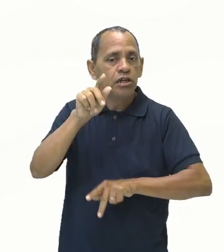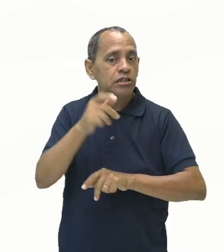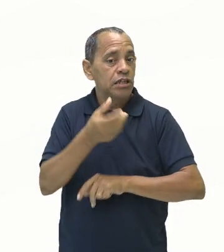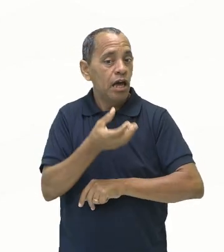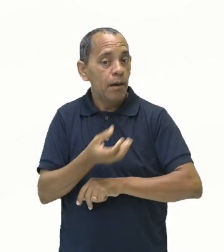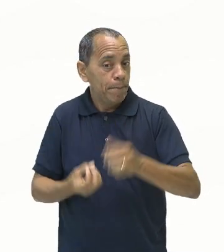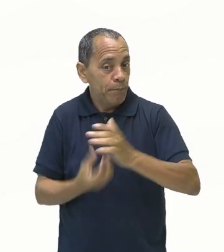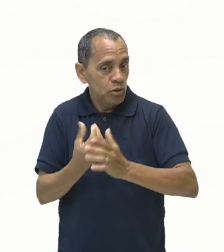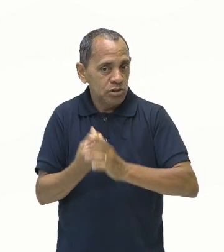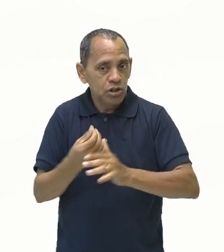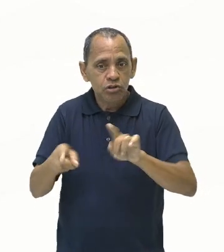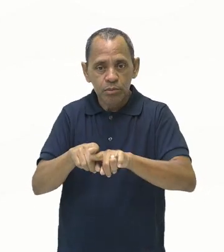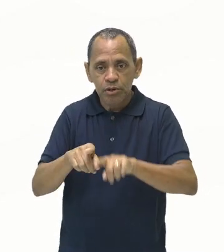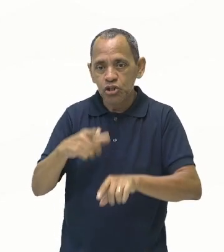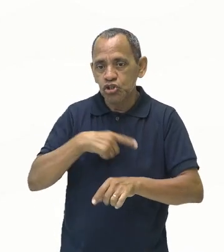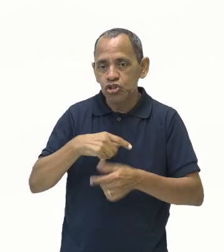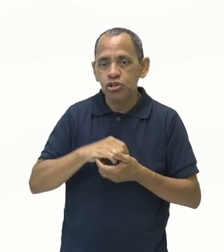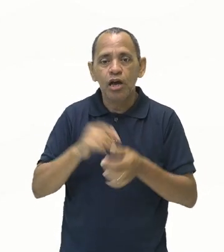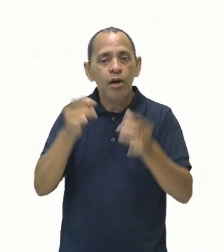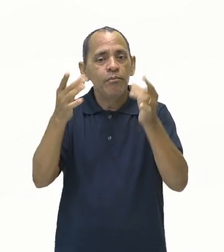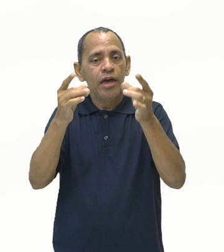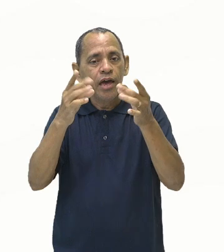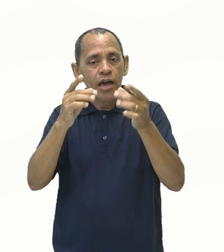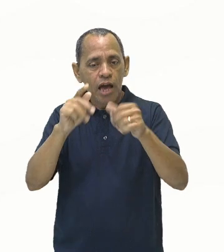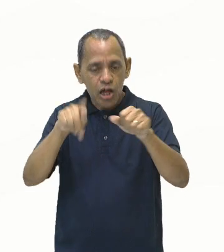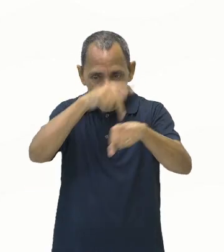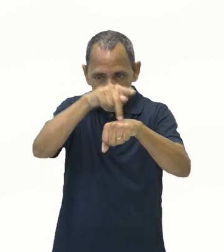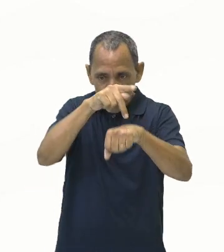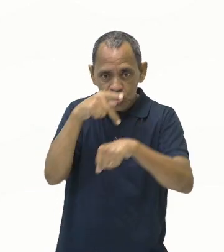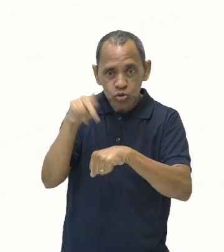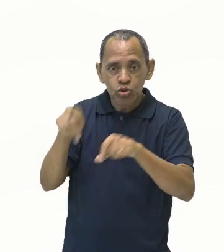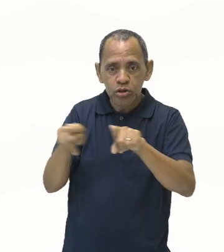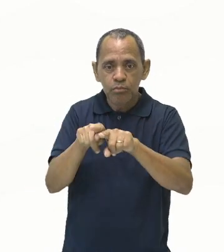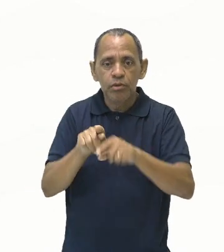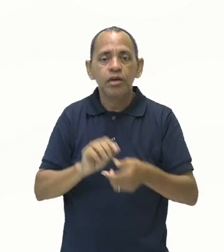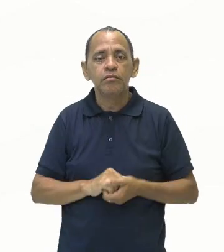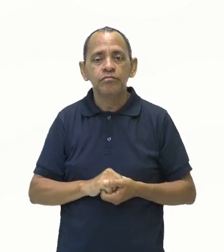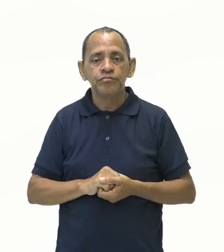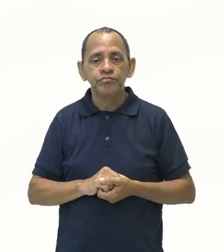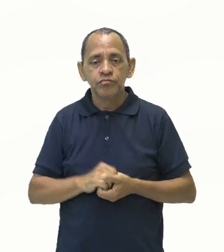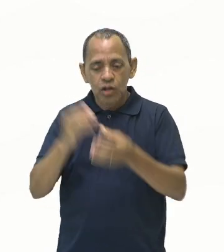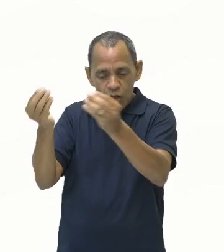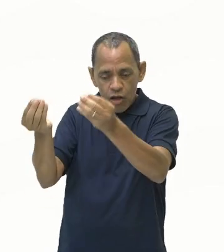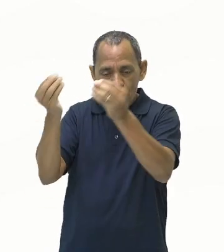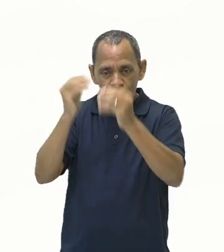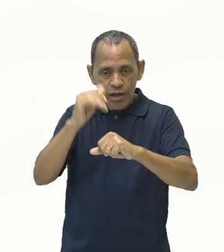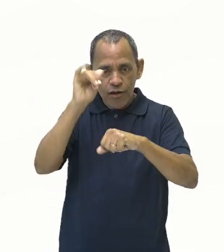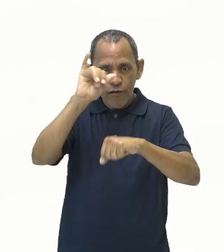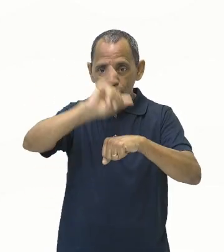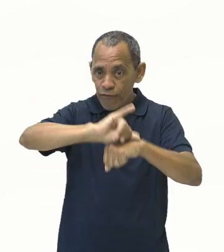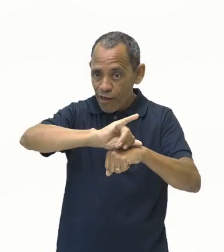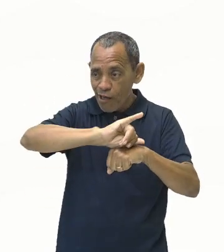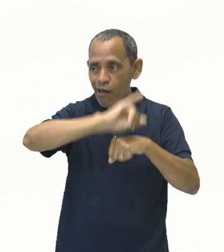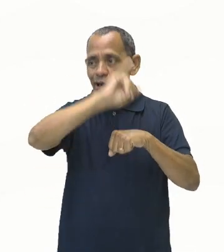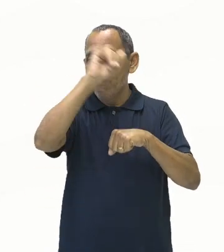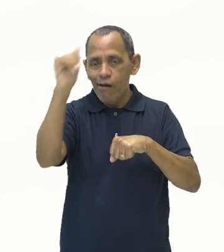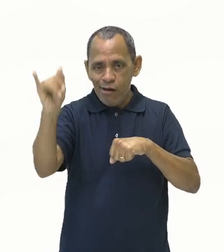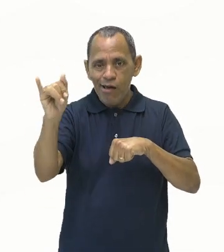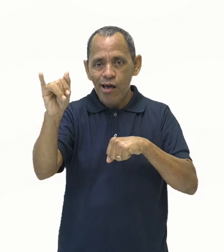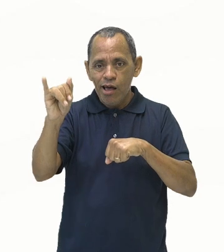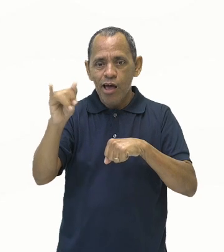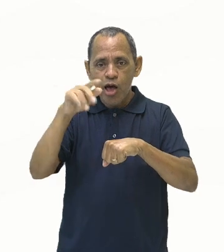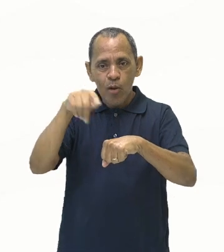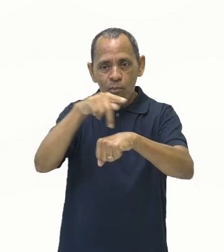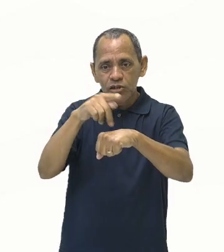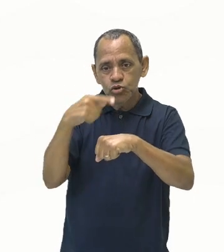mercados externos em suas colônias, o que garantia a venda de seus produtos externamente,